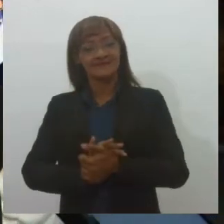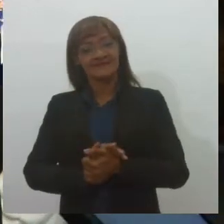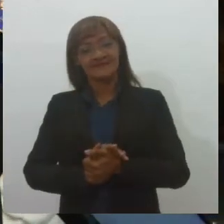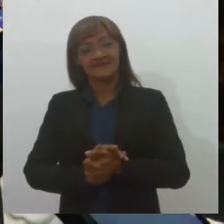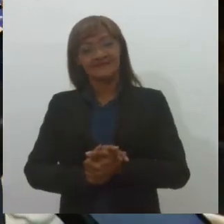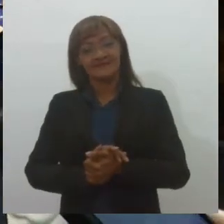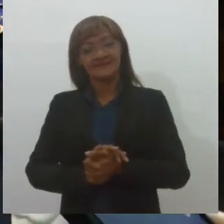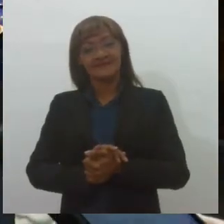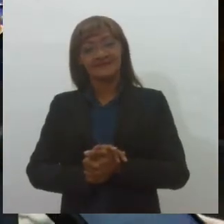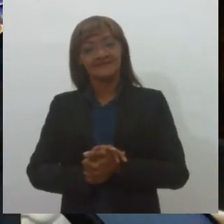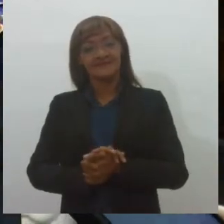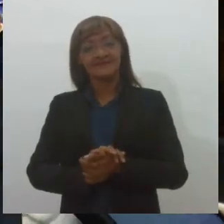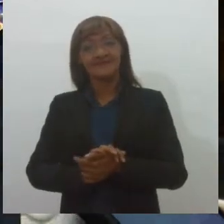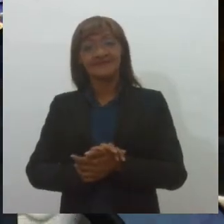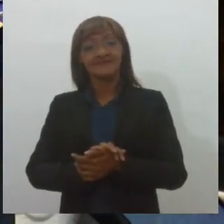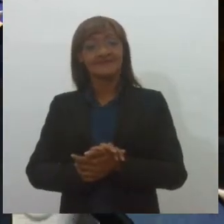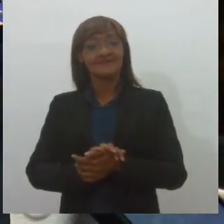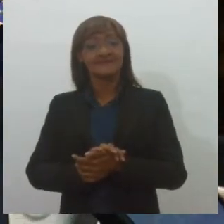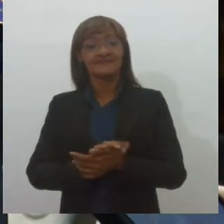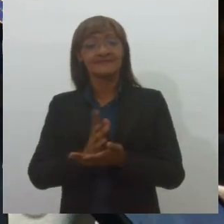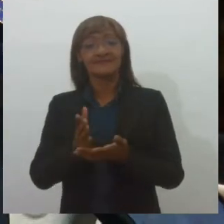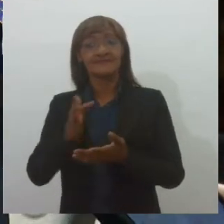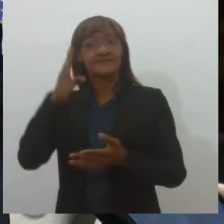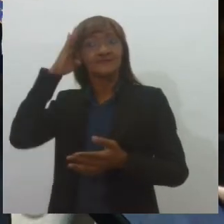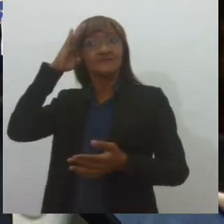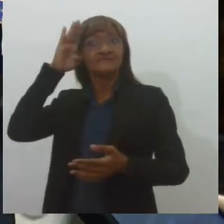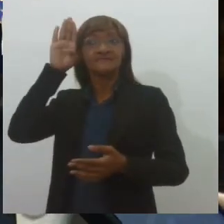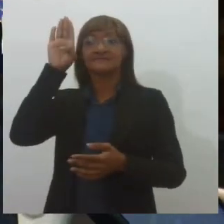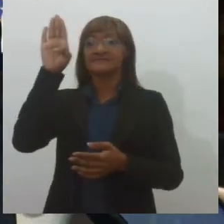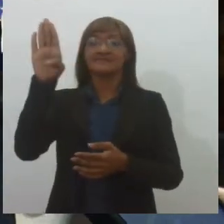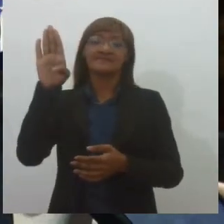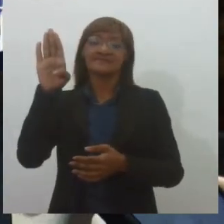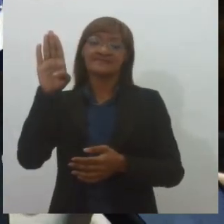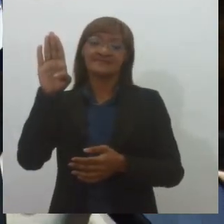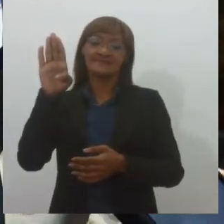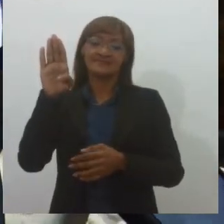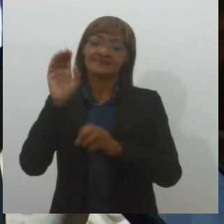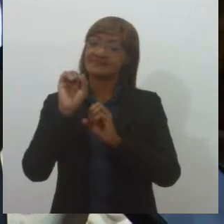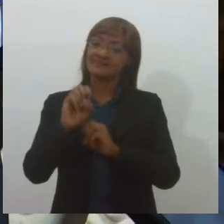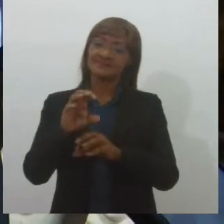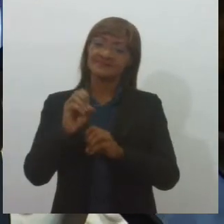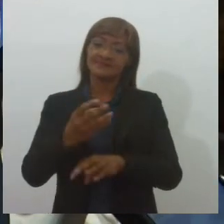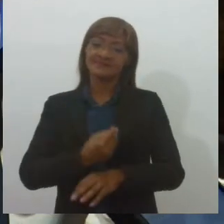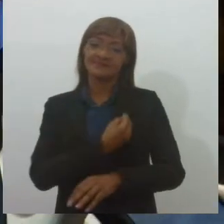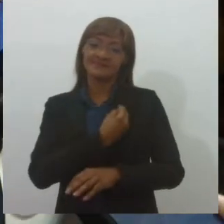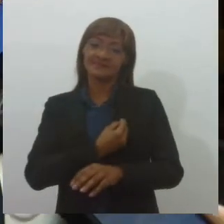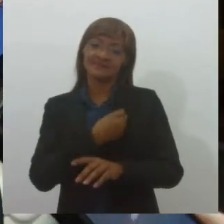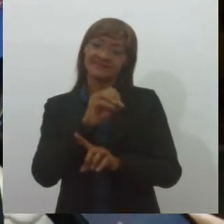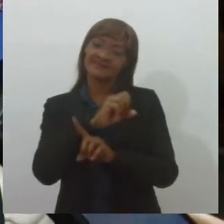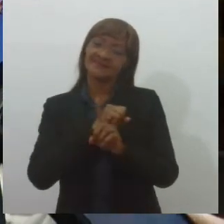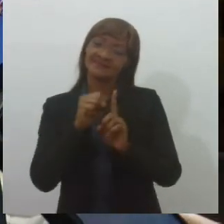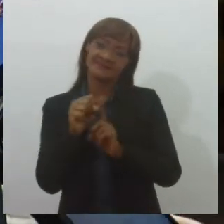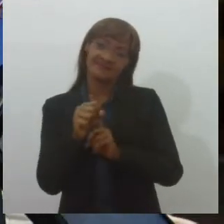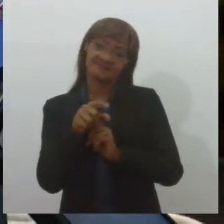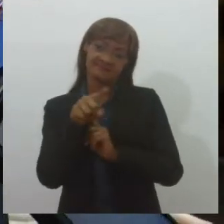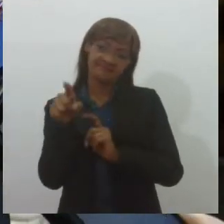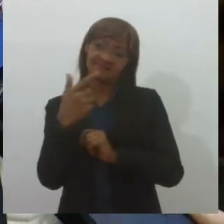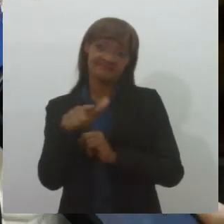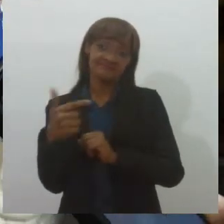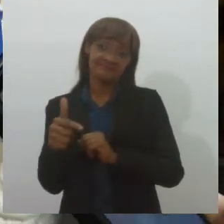é o ápice da vida social se você não tem